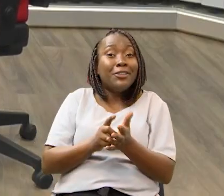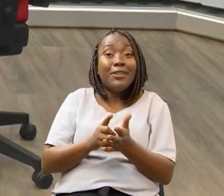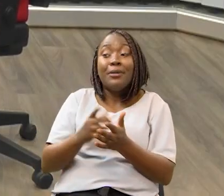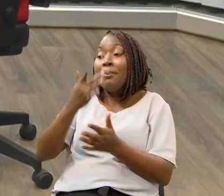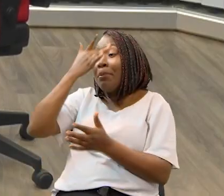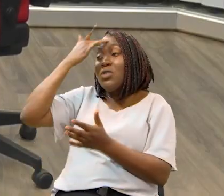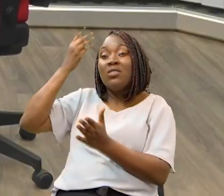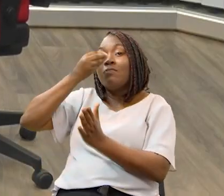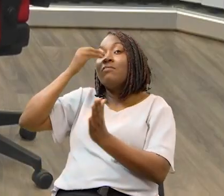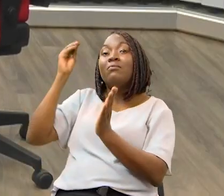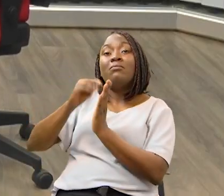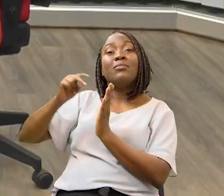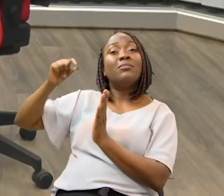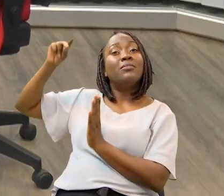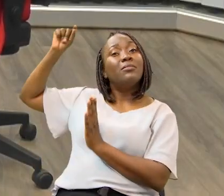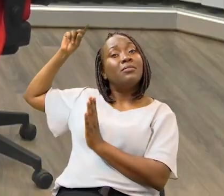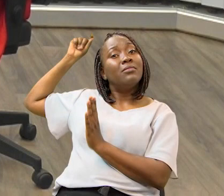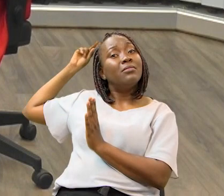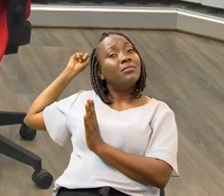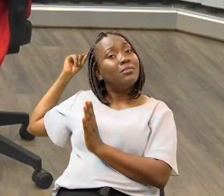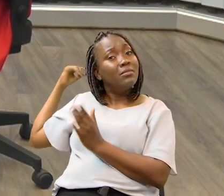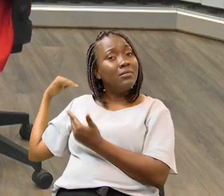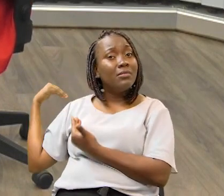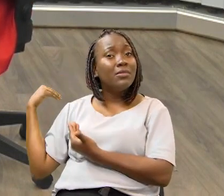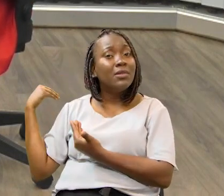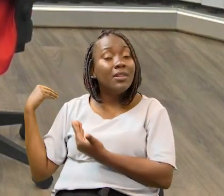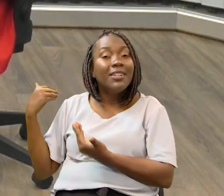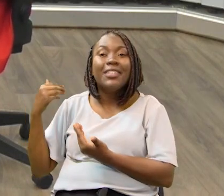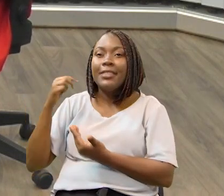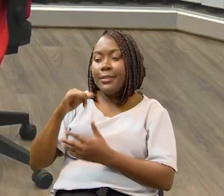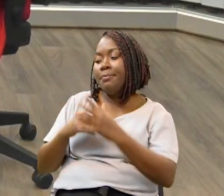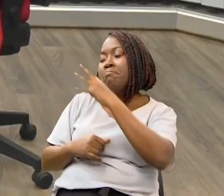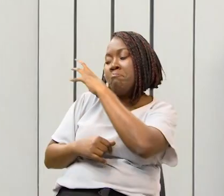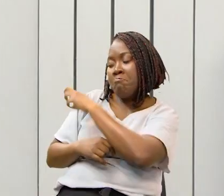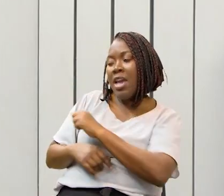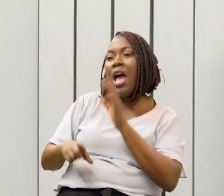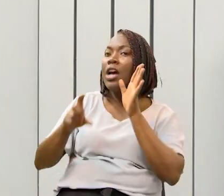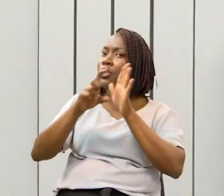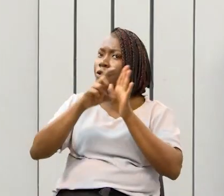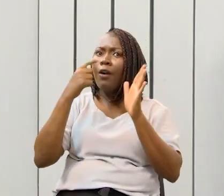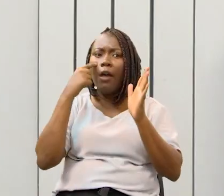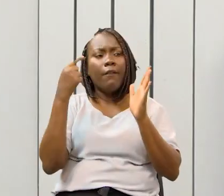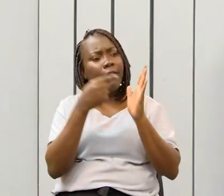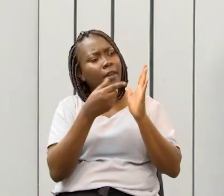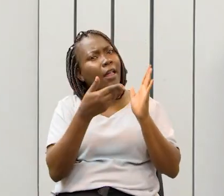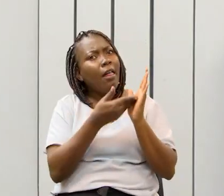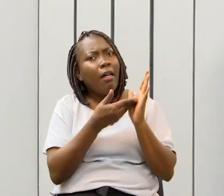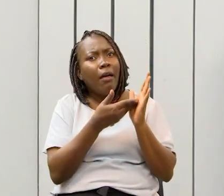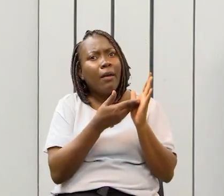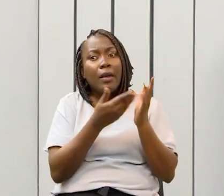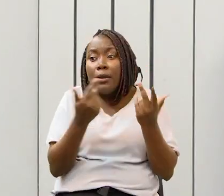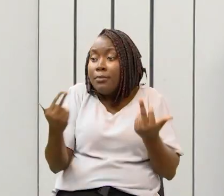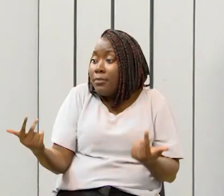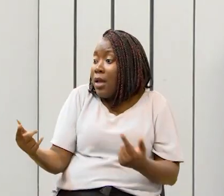está efetivando o que já existia. Efetivando, né? Se for lá e pegar o artigo, vai estar lá o que está escrito na